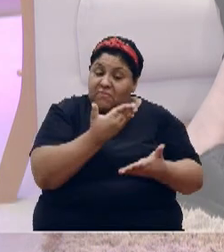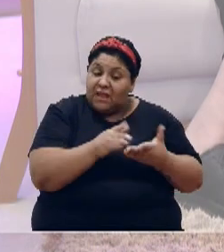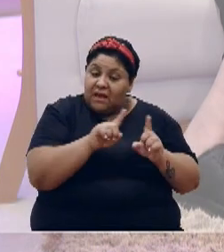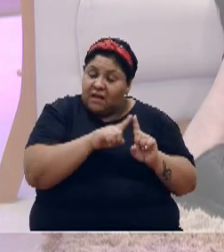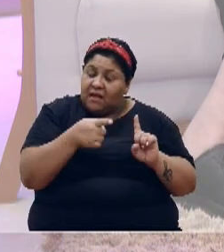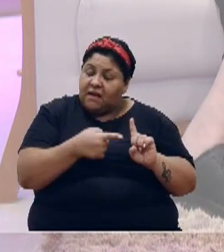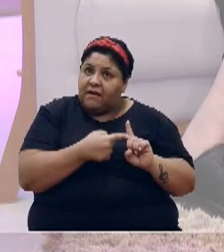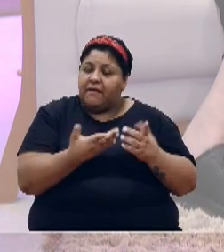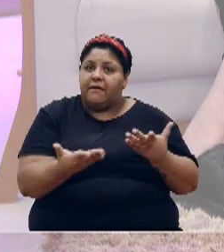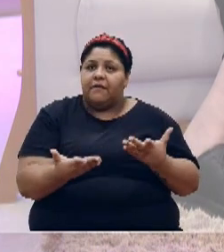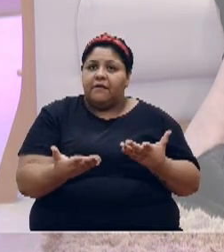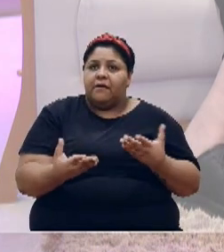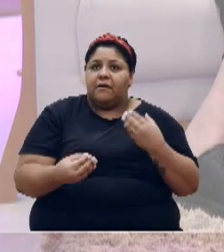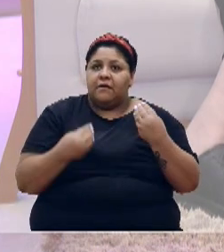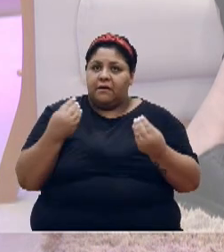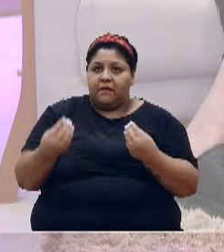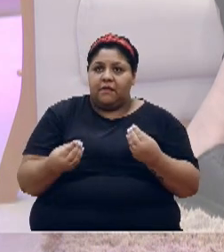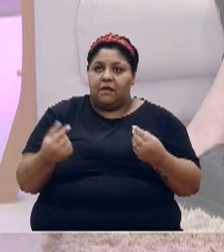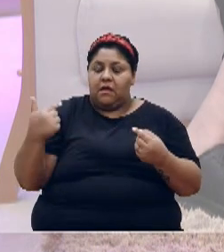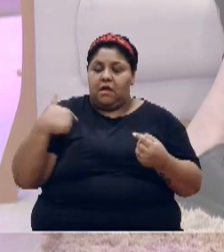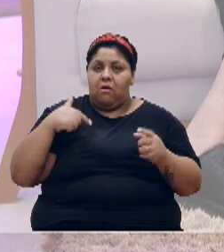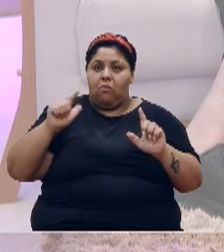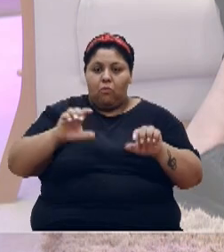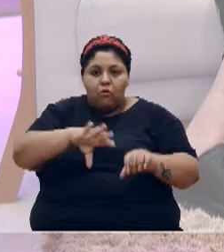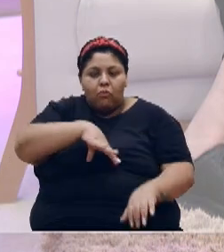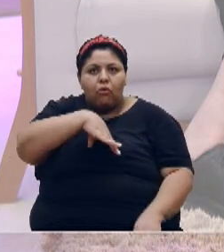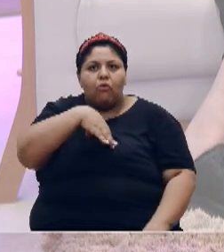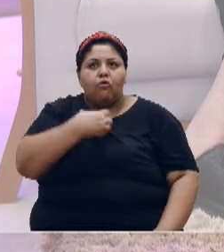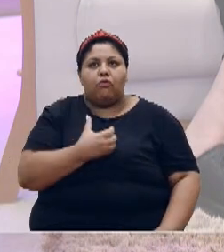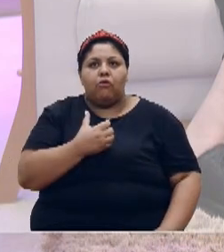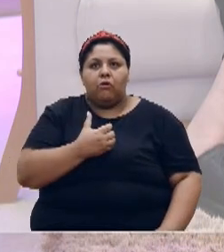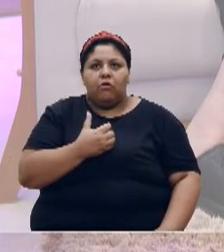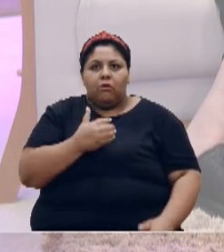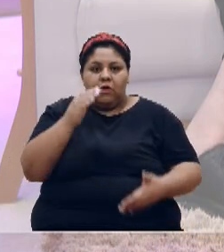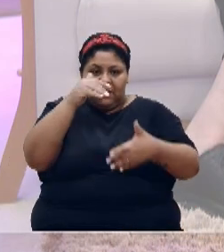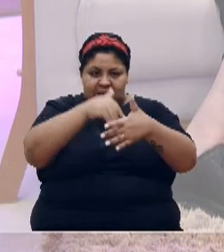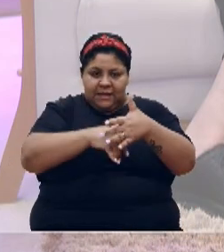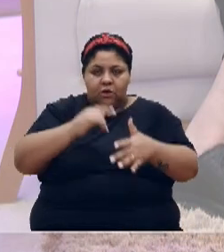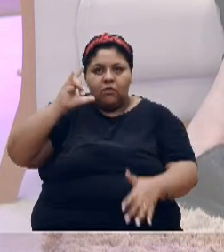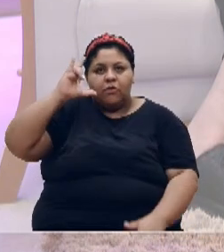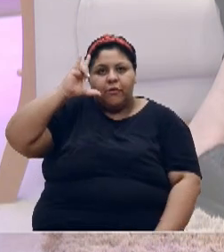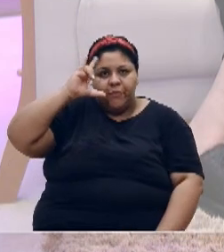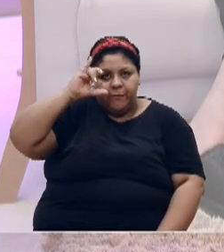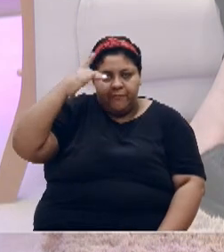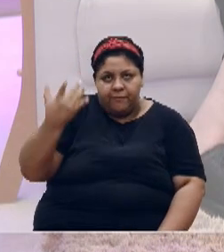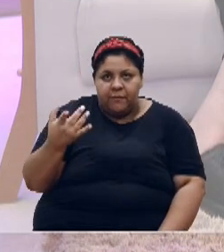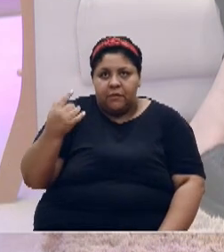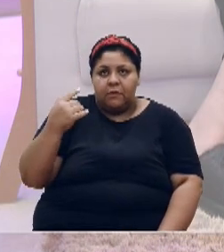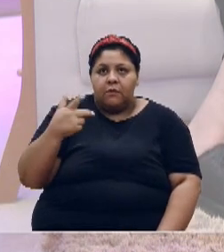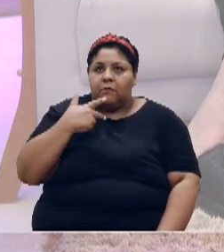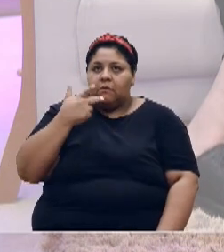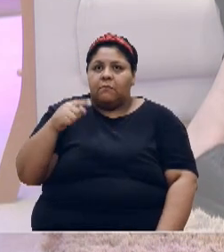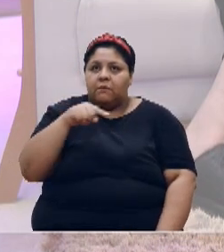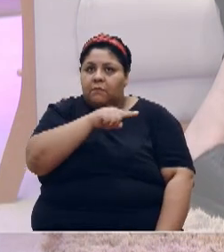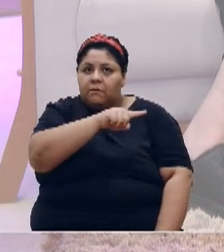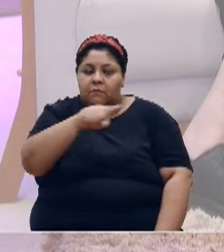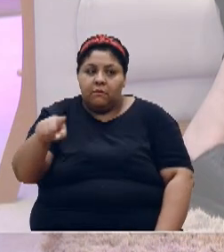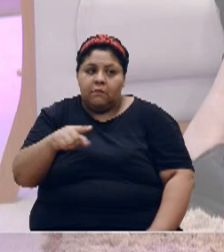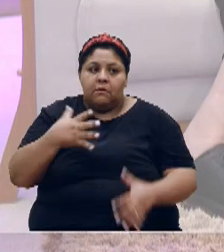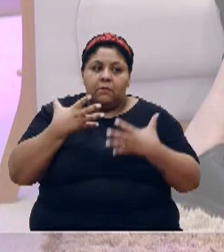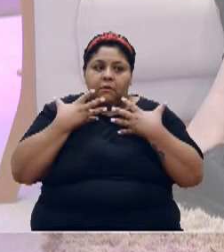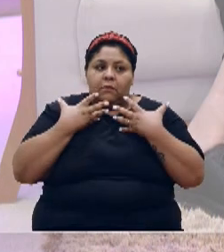quando eu botei a cara a tapa lá dentro, né, dentro do meu Instagram, justamente para dizer, tô cansada